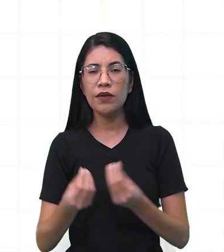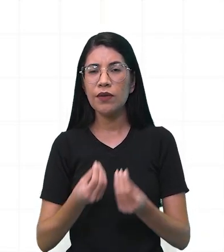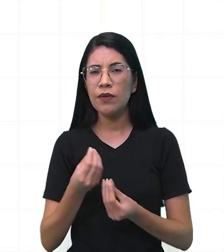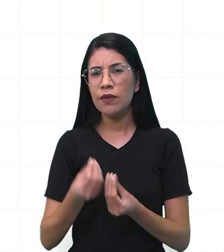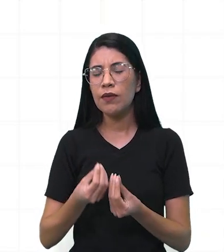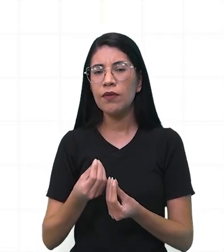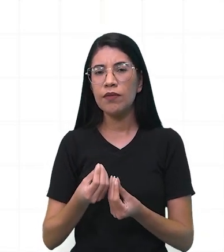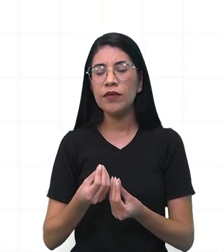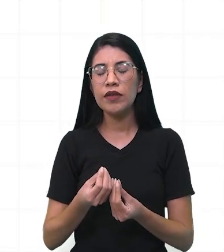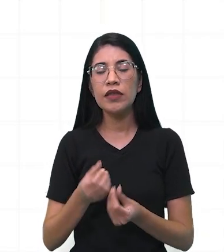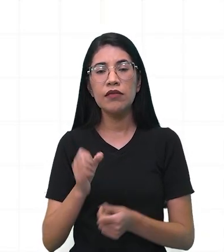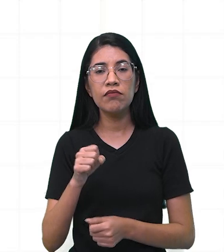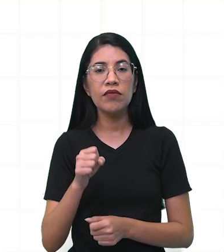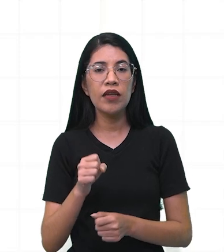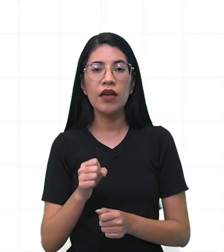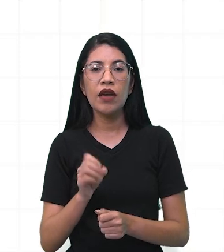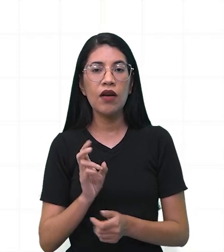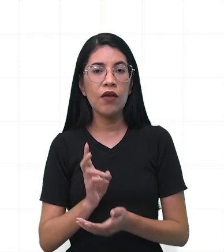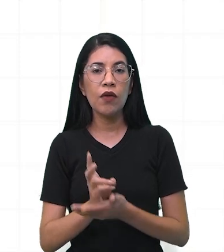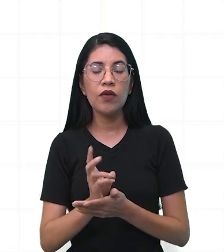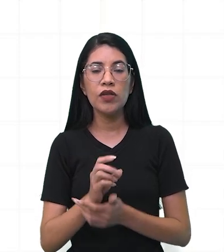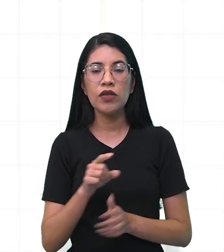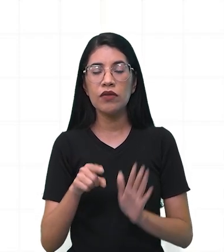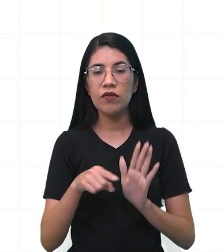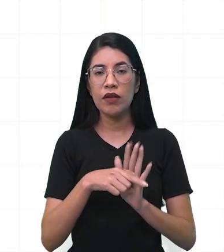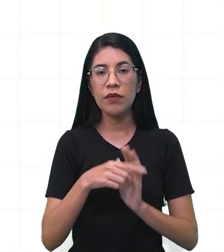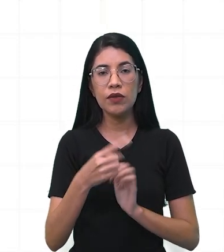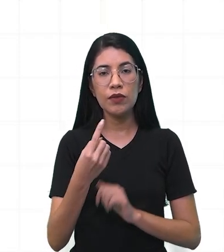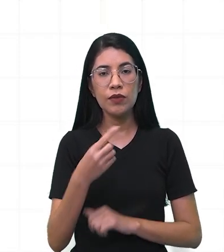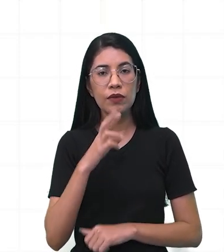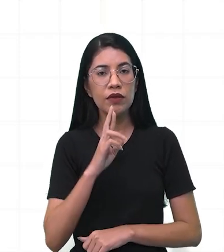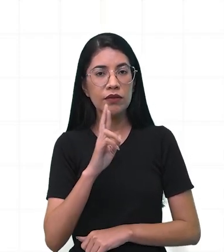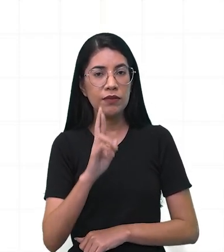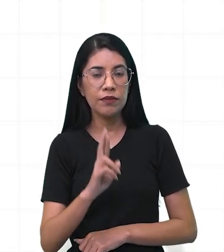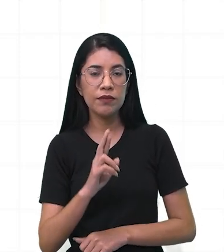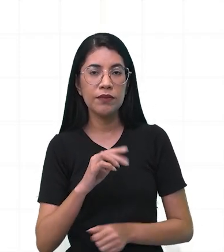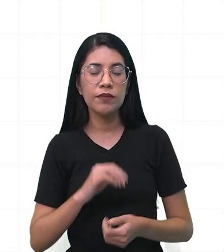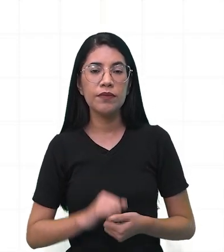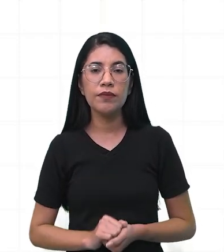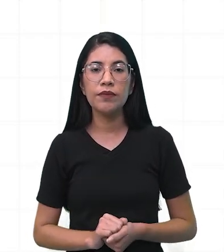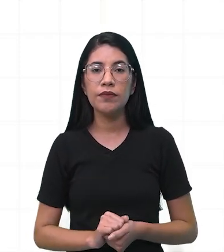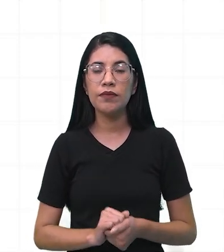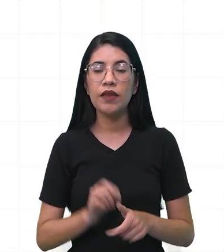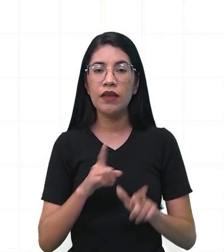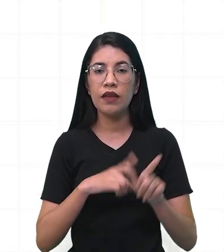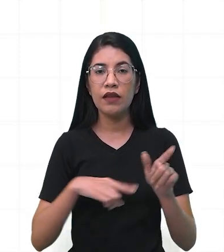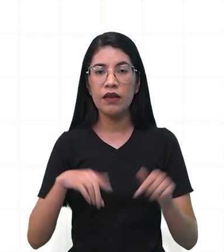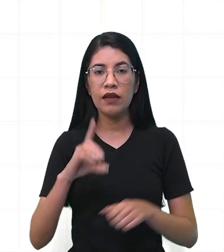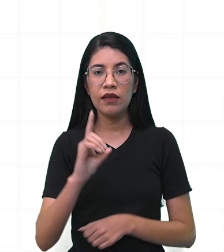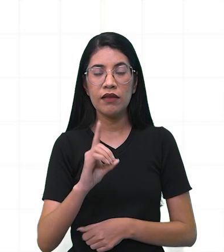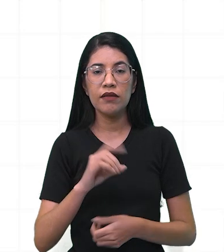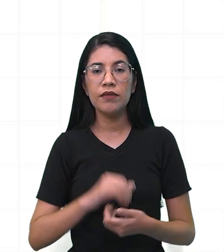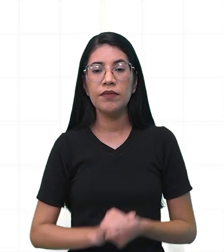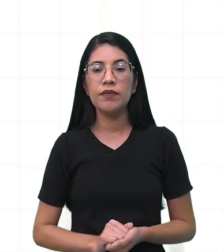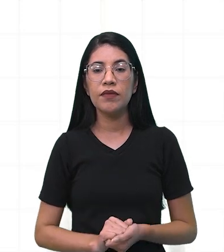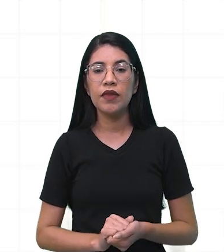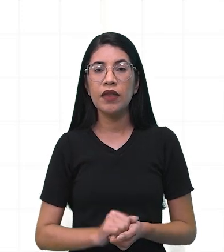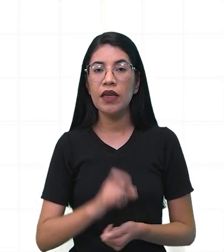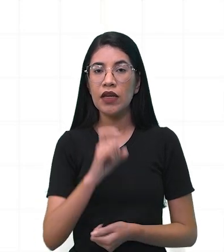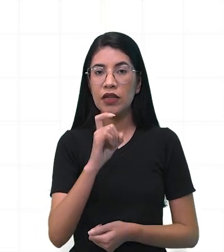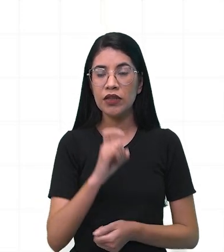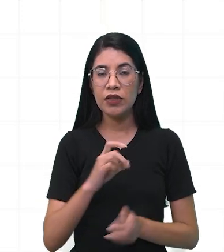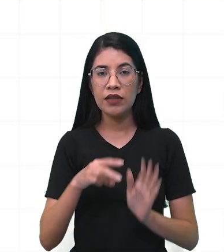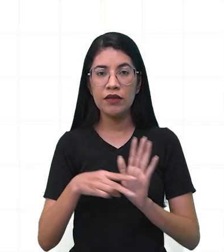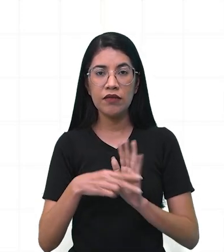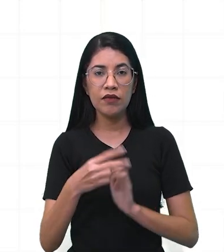assim mesmo? Fica, porque foi o que sobrou, menos 1. Tá ok? Na letra D, quando x for igual a